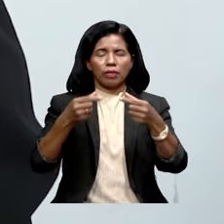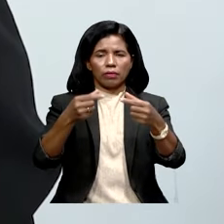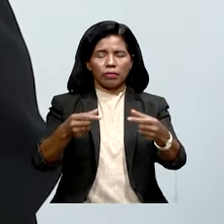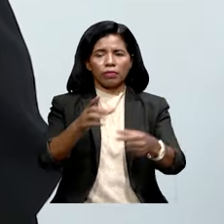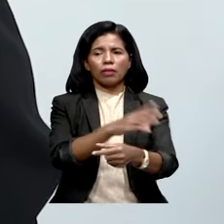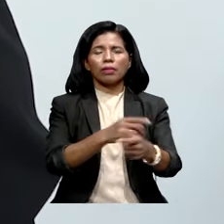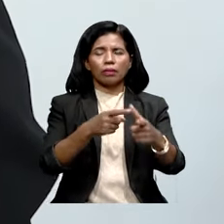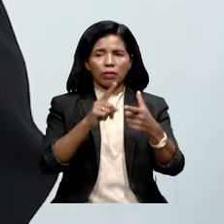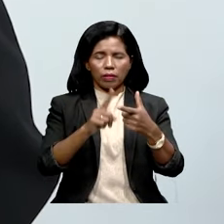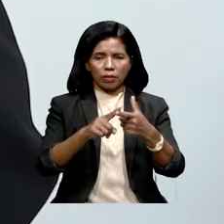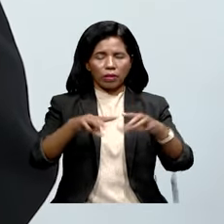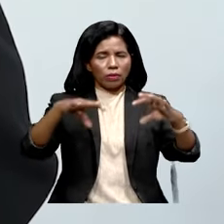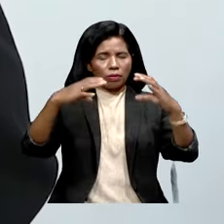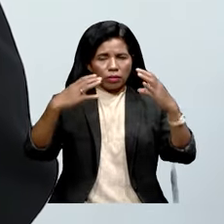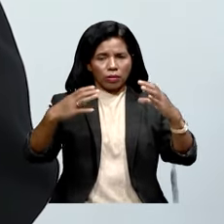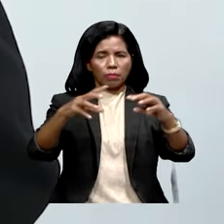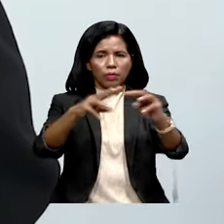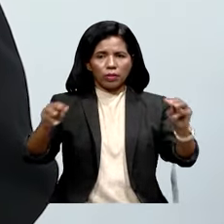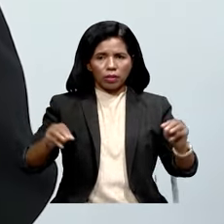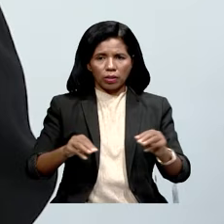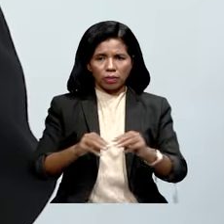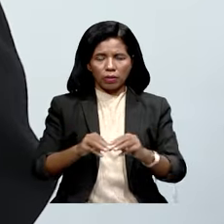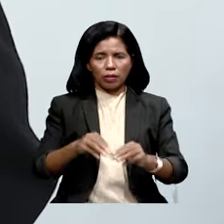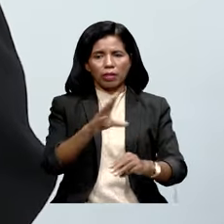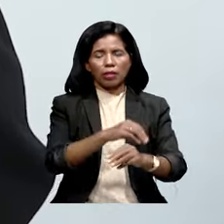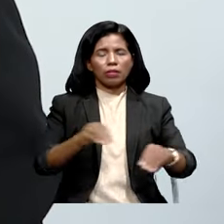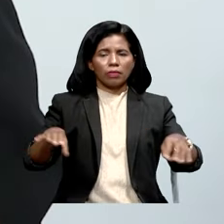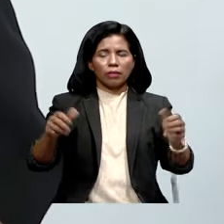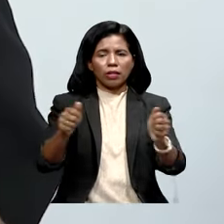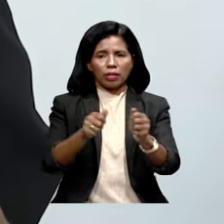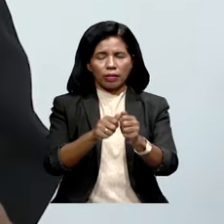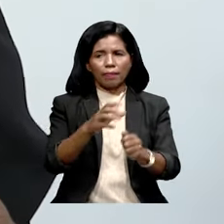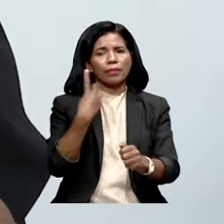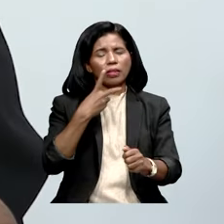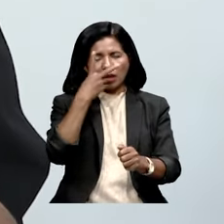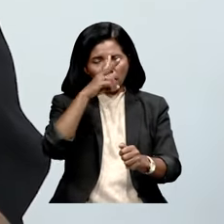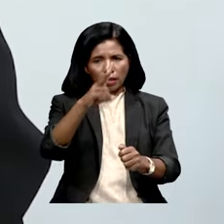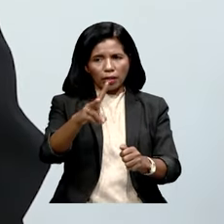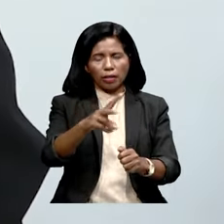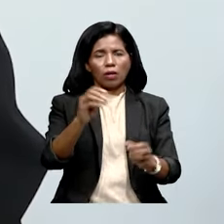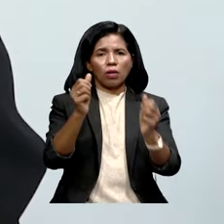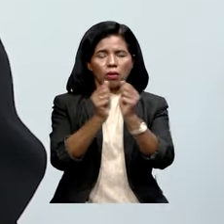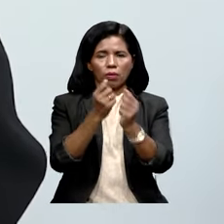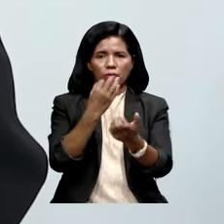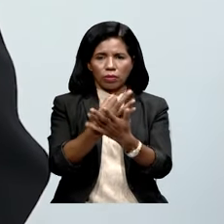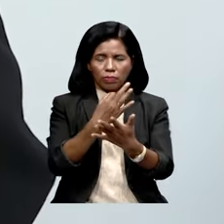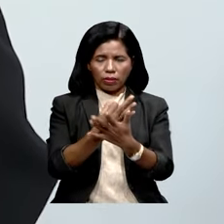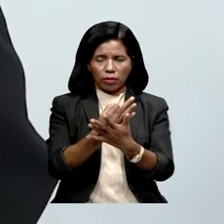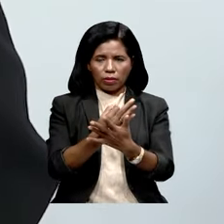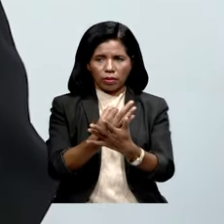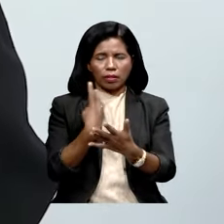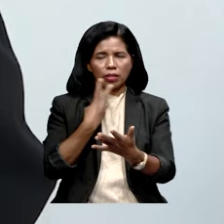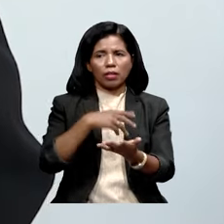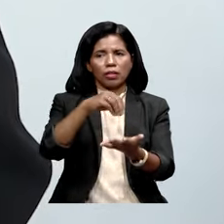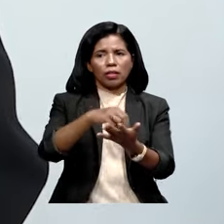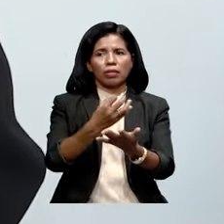Down, Conselho Consultivo Municipal, mas que rola nem papel nessa Assembleia. Né? E está em condições mínimas, orçamento na PIA, e está implementando condições nessa